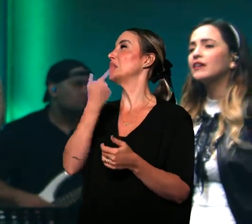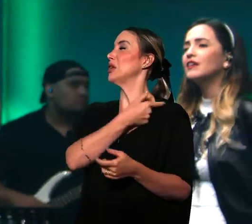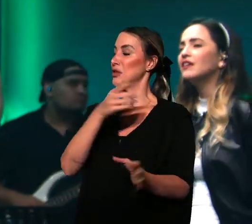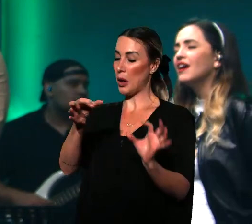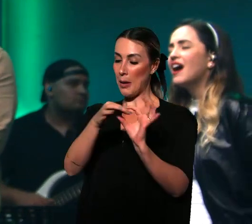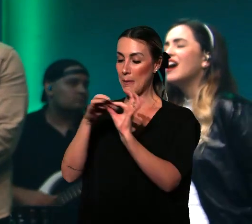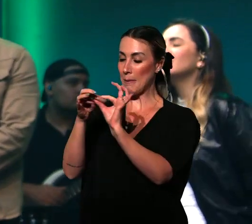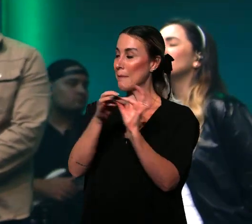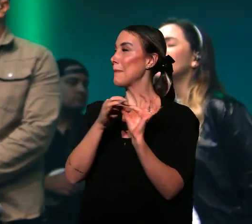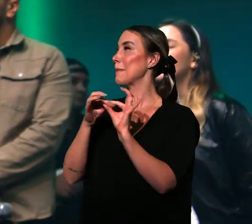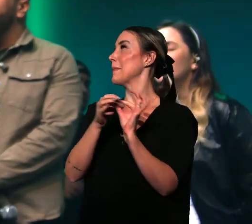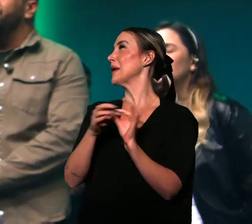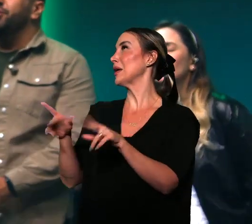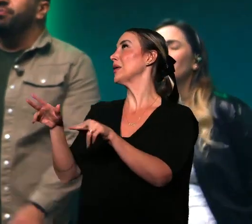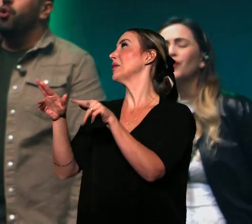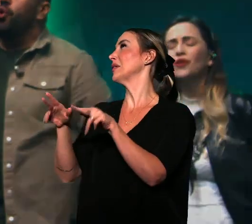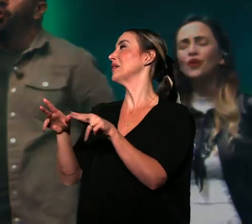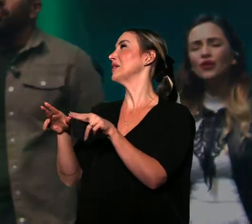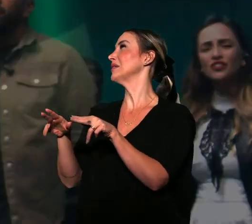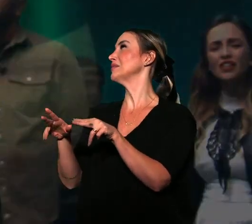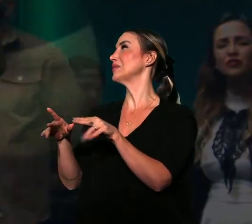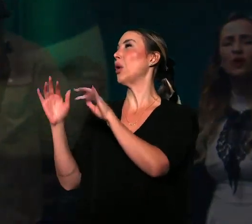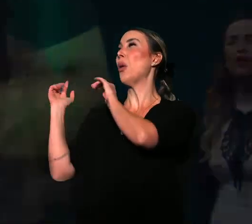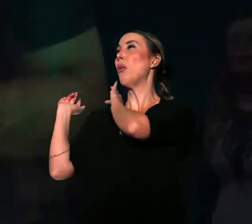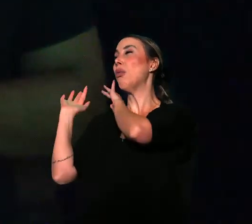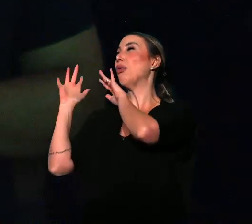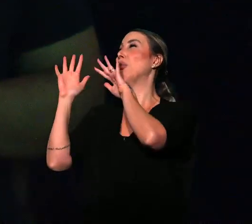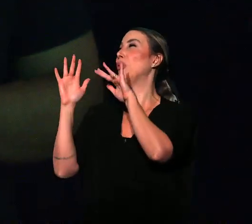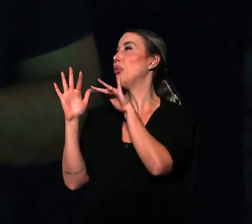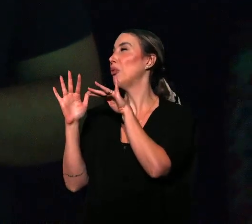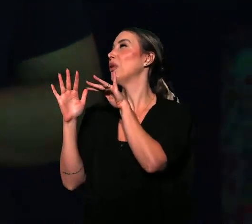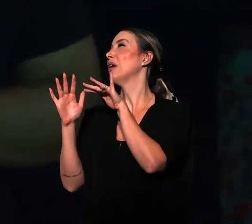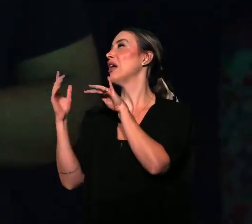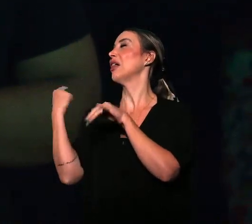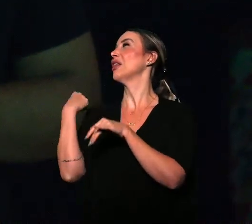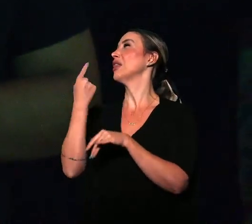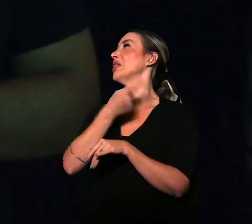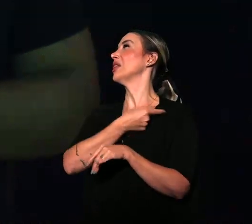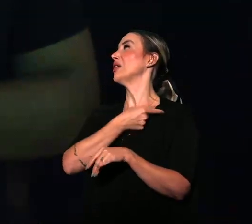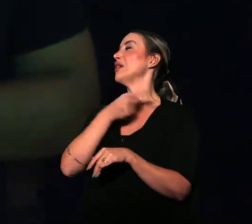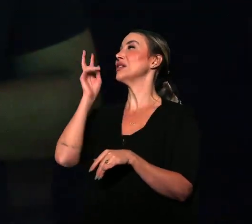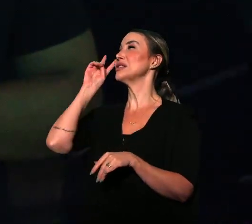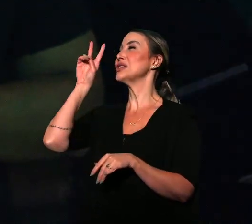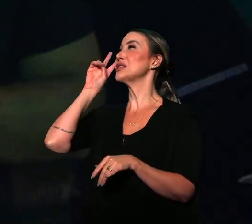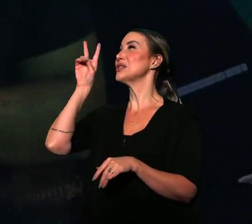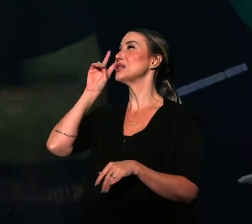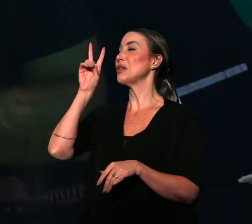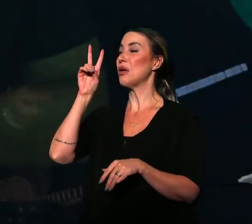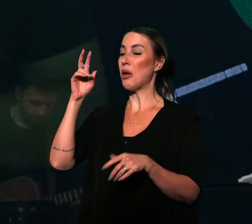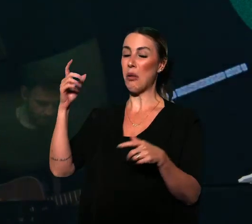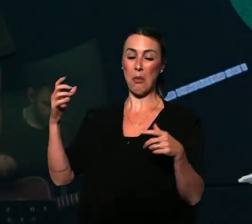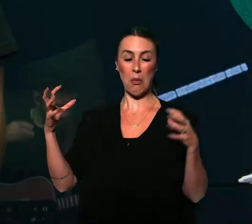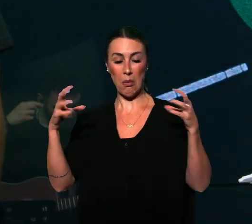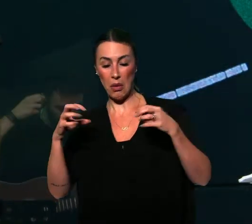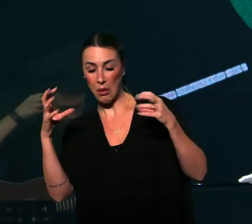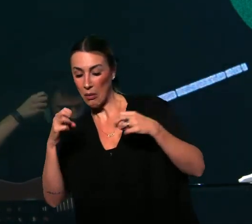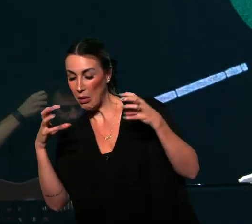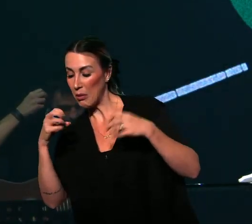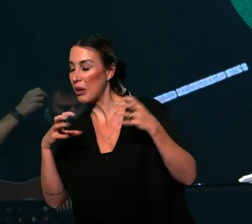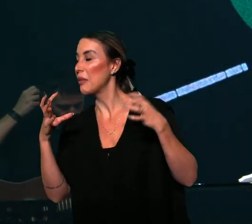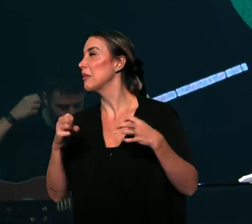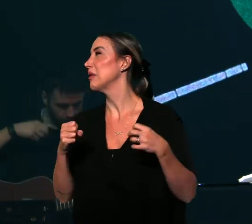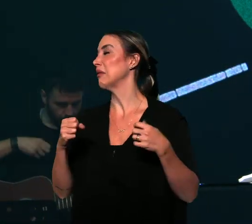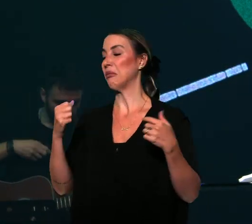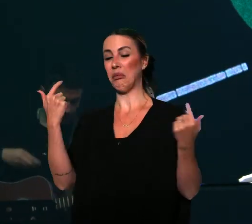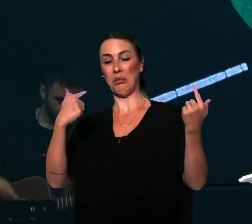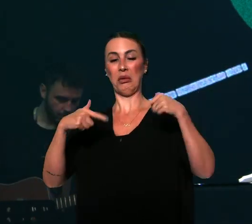Por muito tempo na história da igreja, nós nos afastamos, nós causamos divisões, brigamos e desavenças aconteceram. Muitas vezes